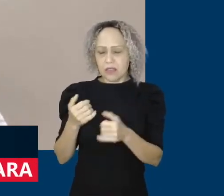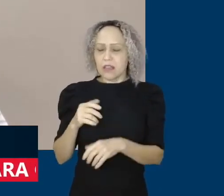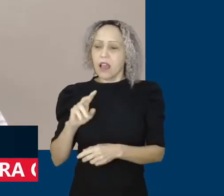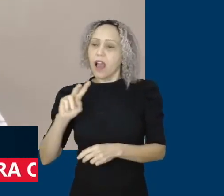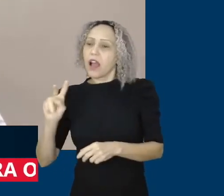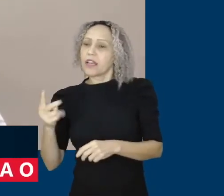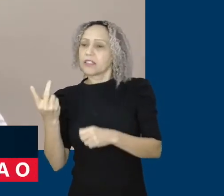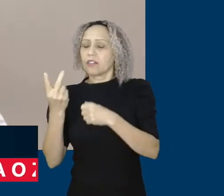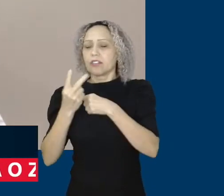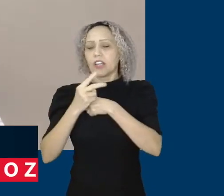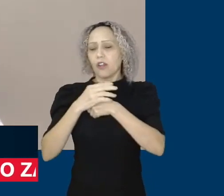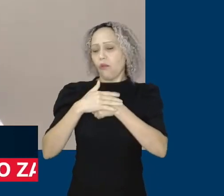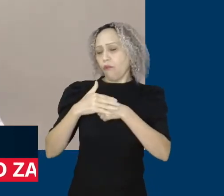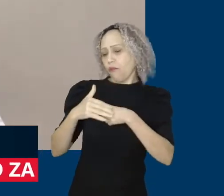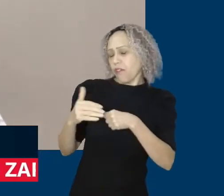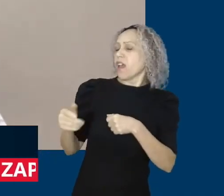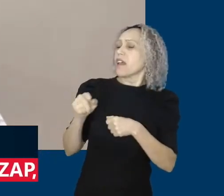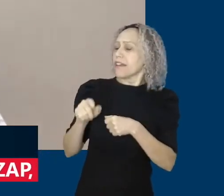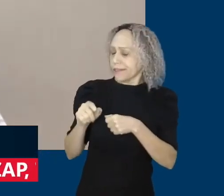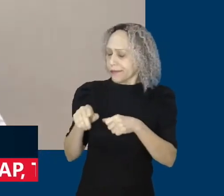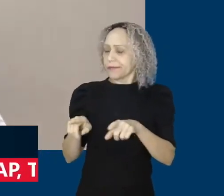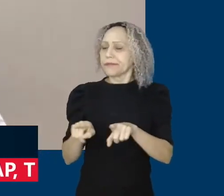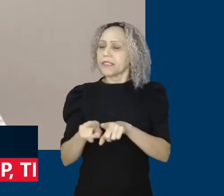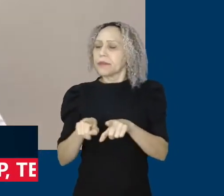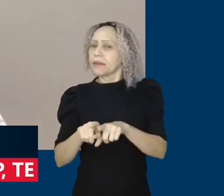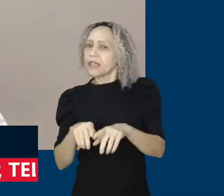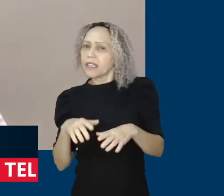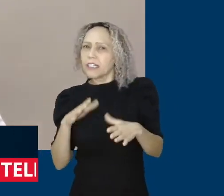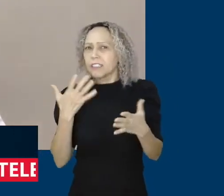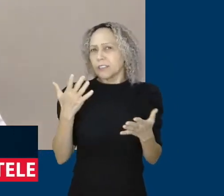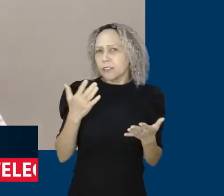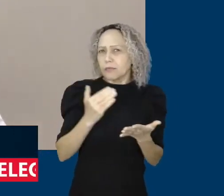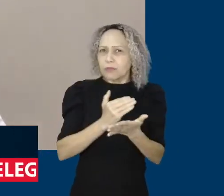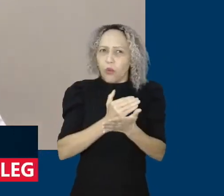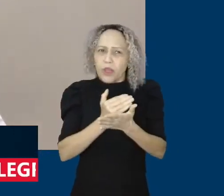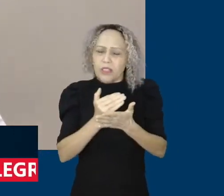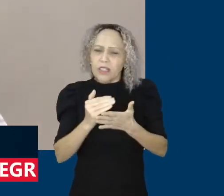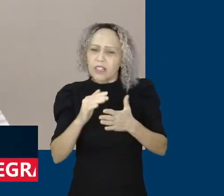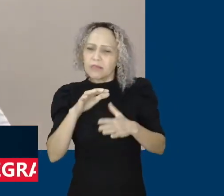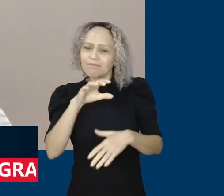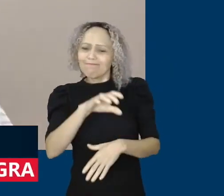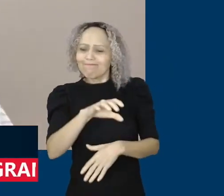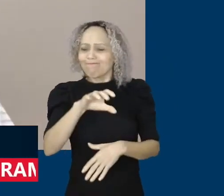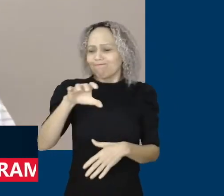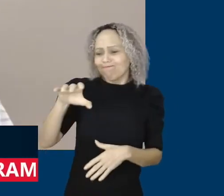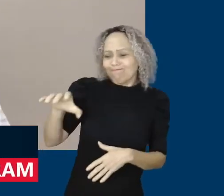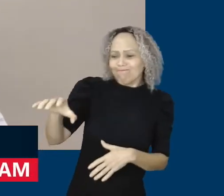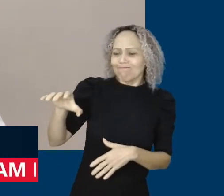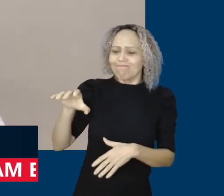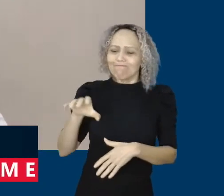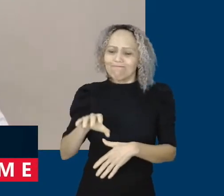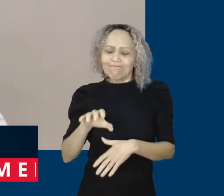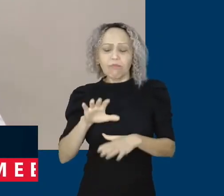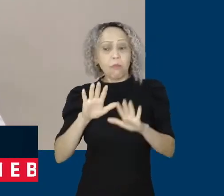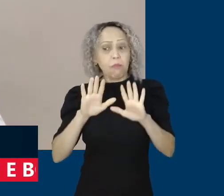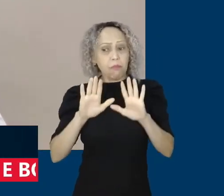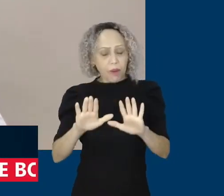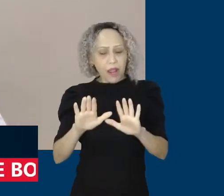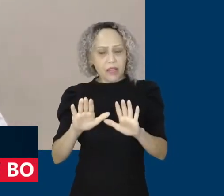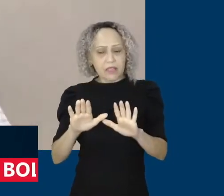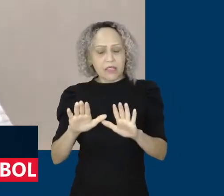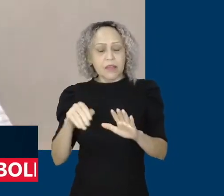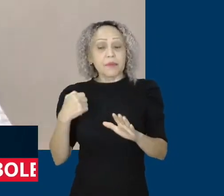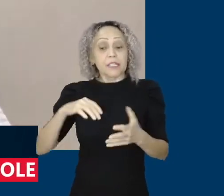muito localizadas, né? Mas eu acho fundamentais se pensar em criar essa cultura no mundo,